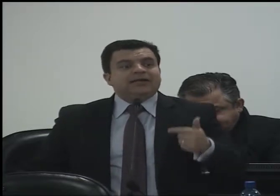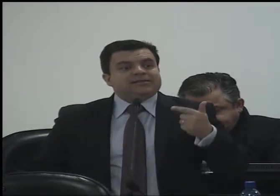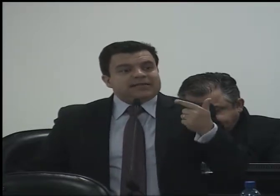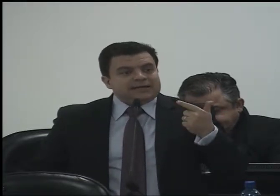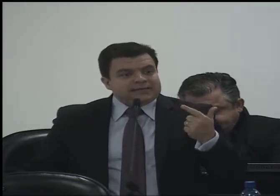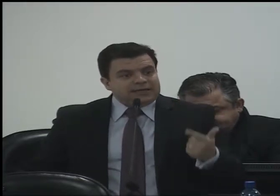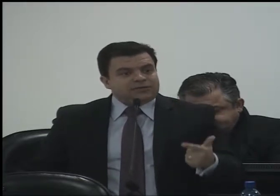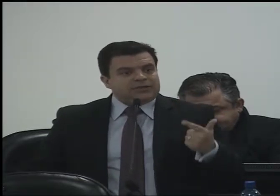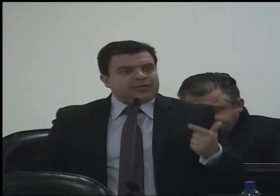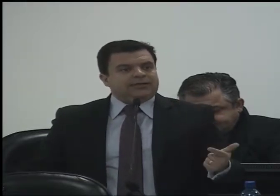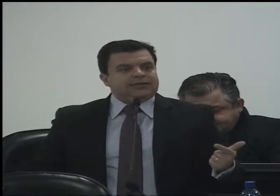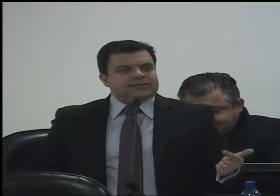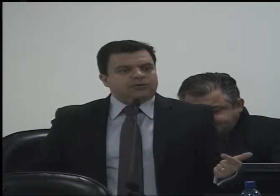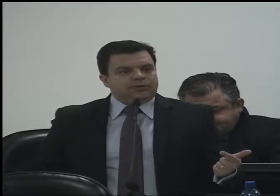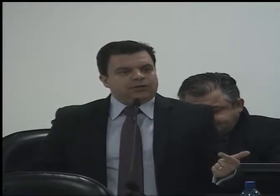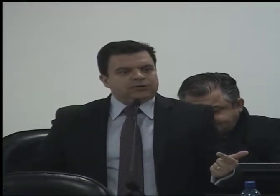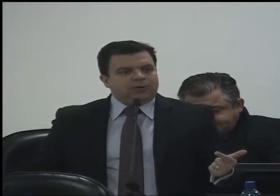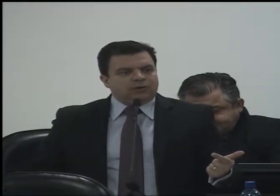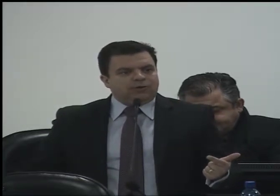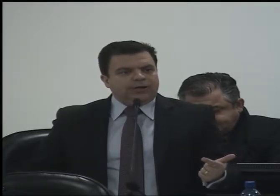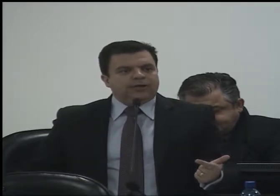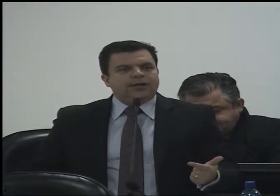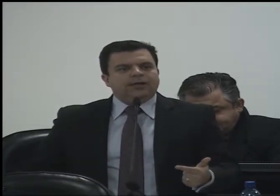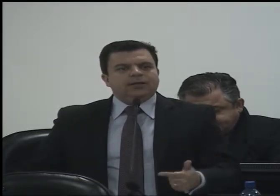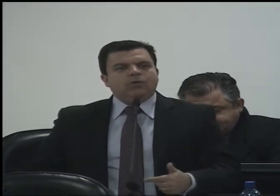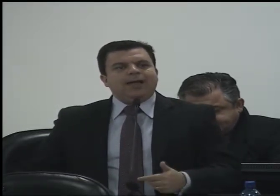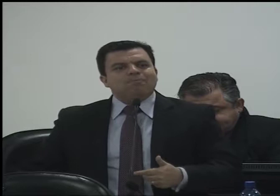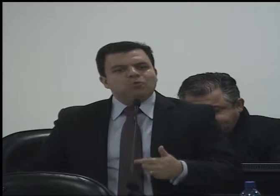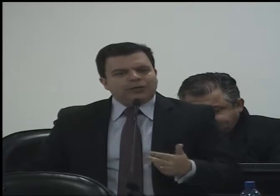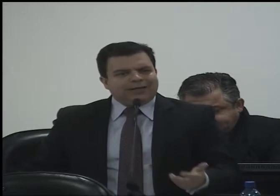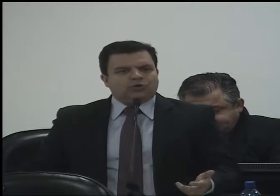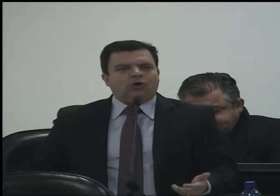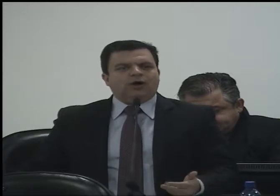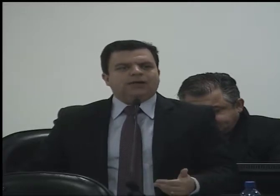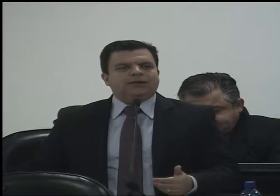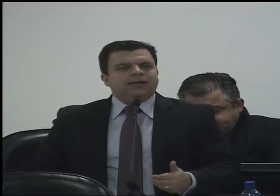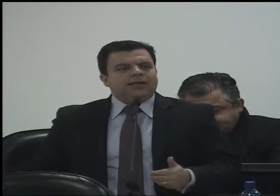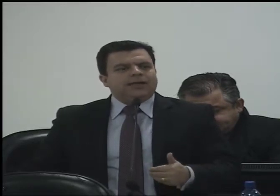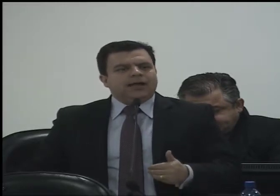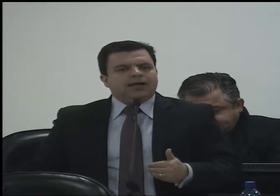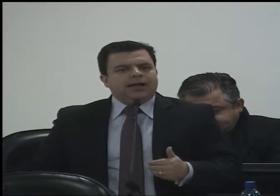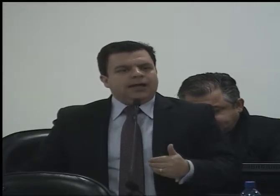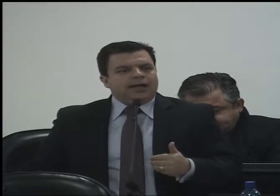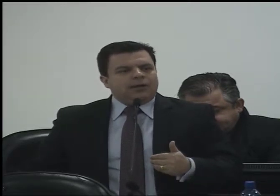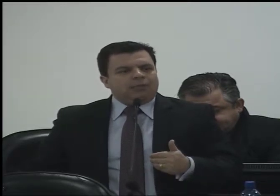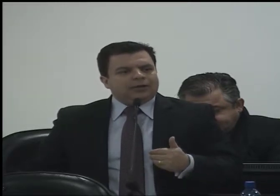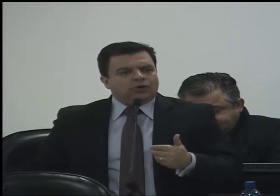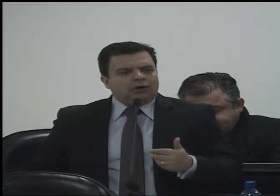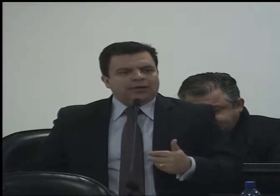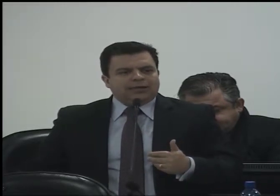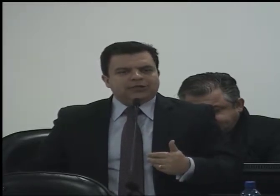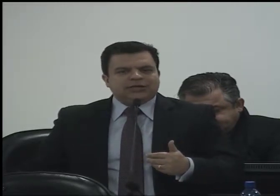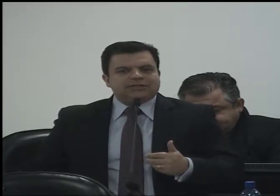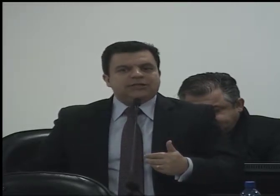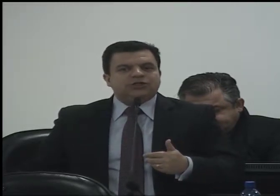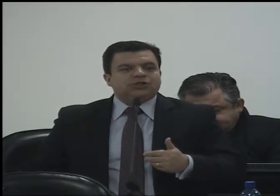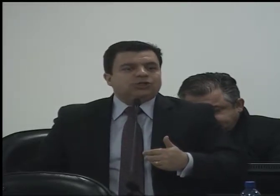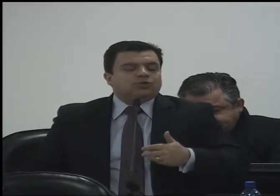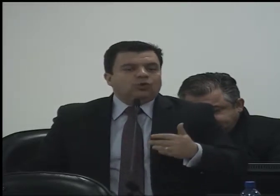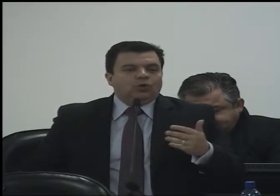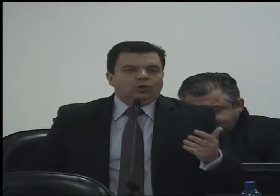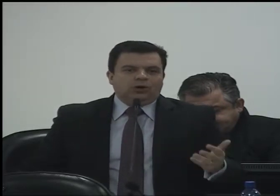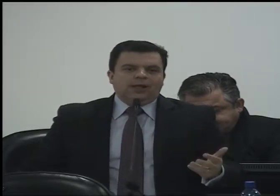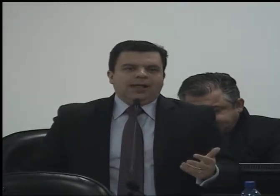feira 635 quilos de maconha então é muita droga e é uma droga que já sem